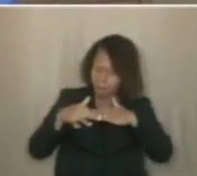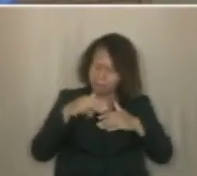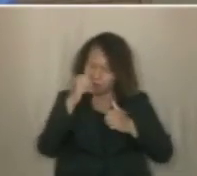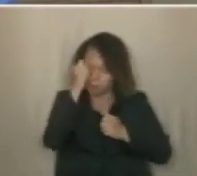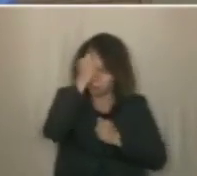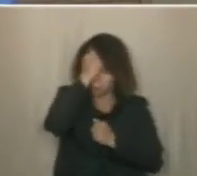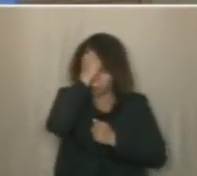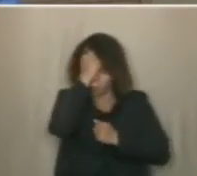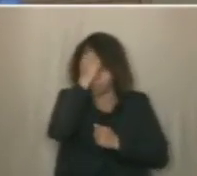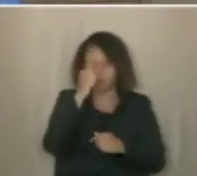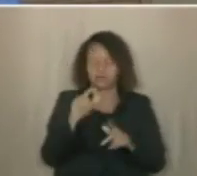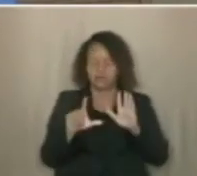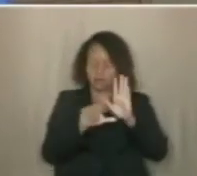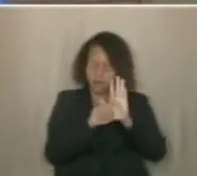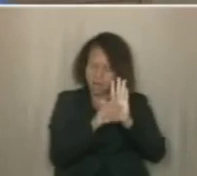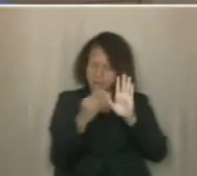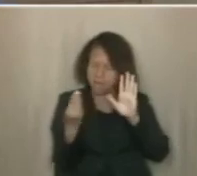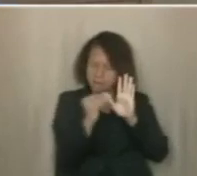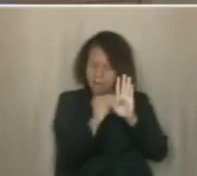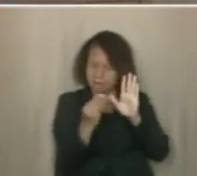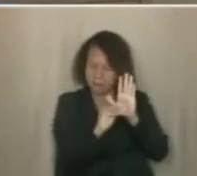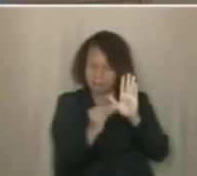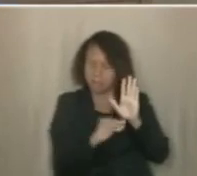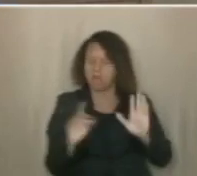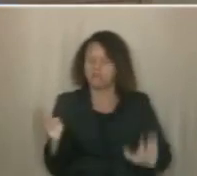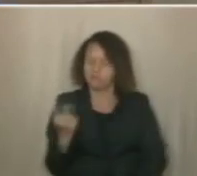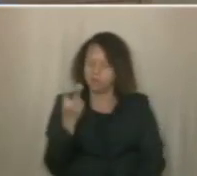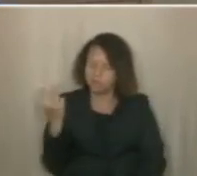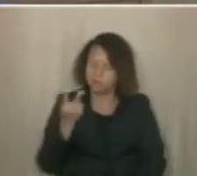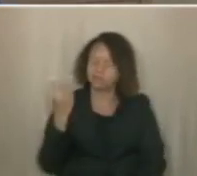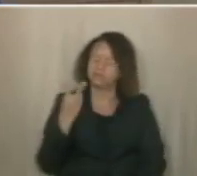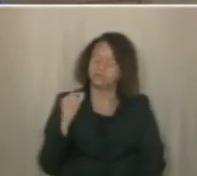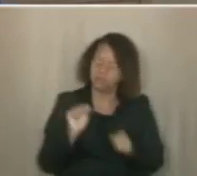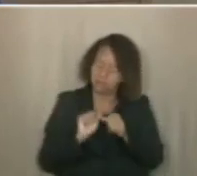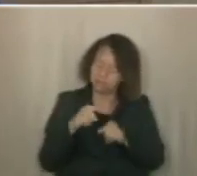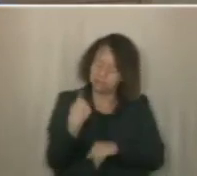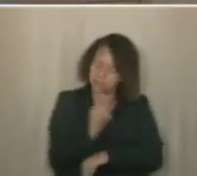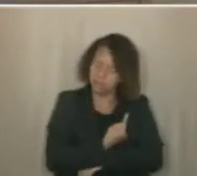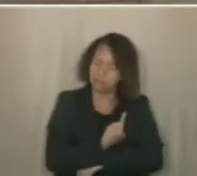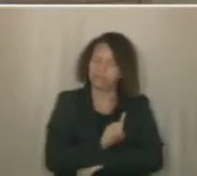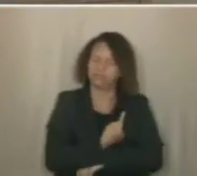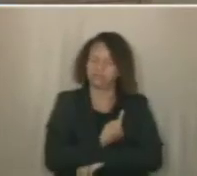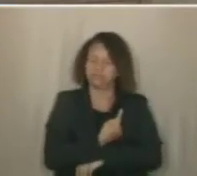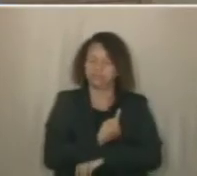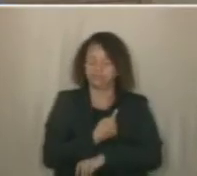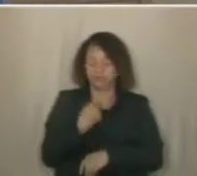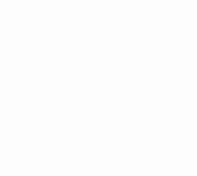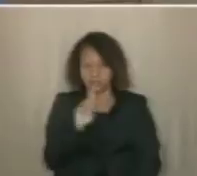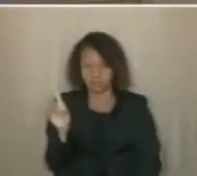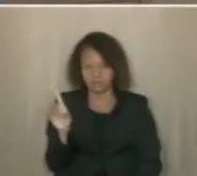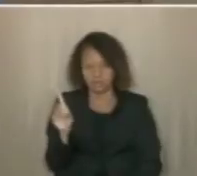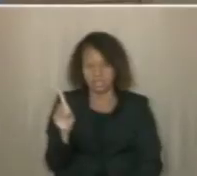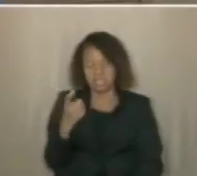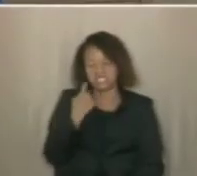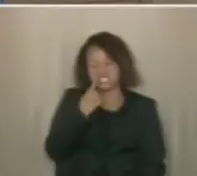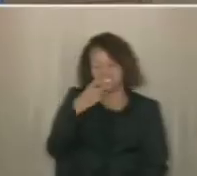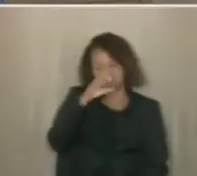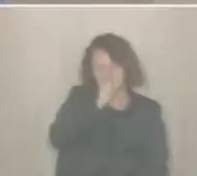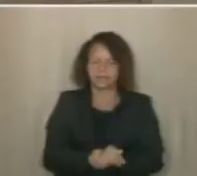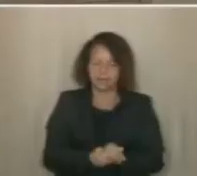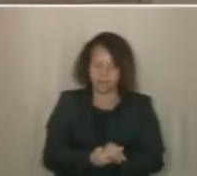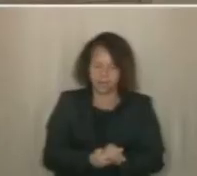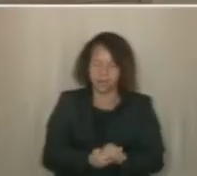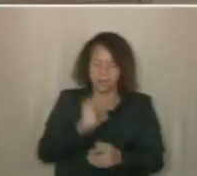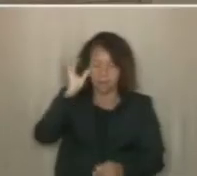eu cito as nossas leis toda a valorização que a gente vem fazendo e agora nesta semana na sexta no sábado e